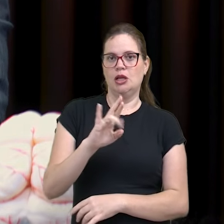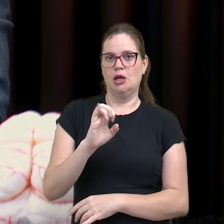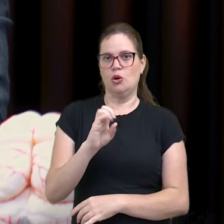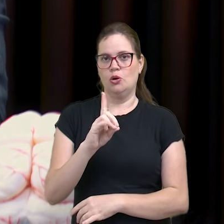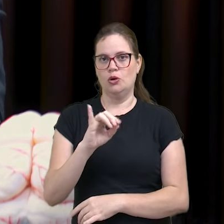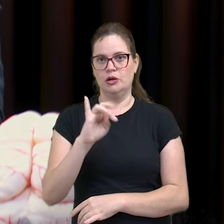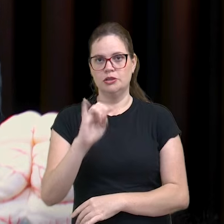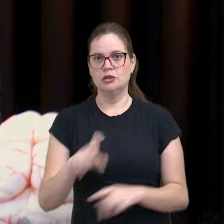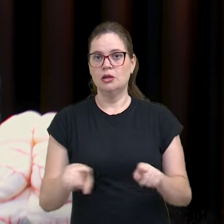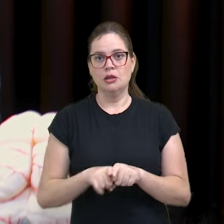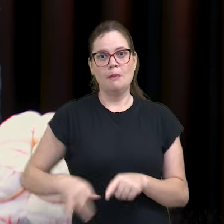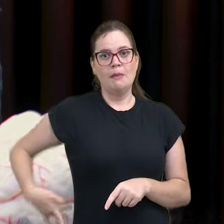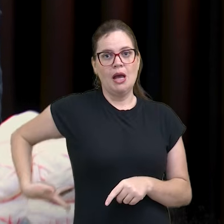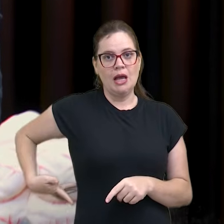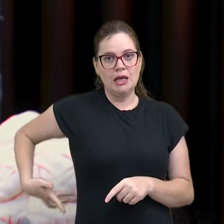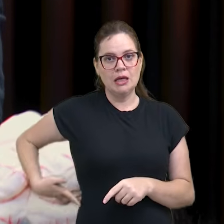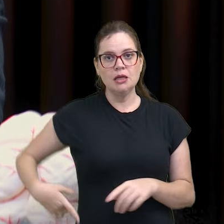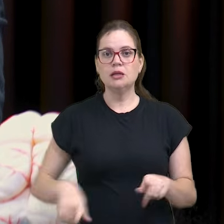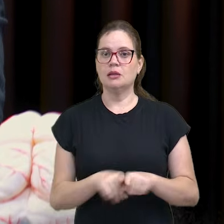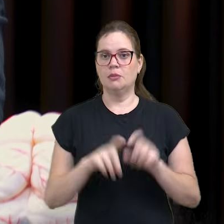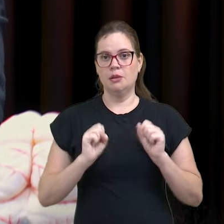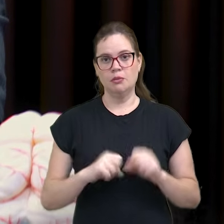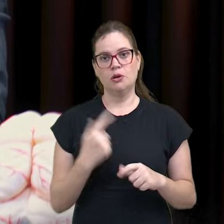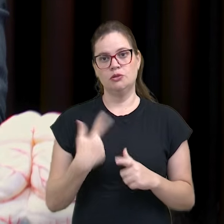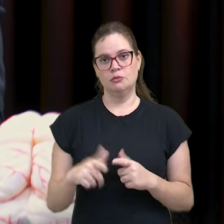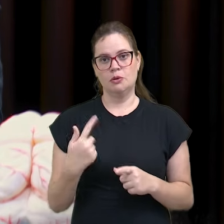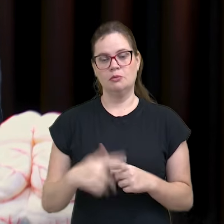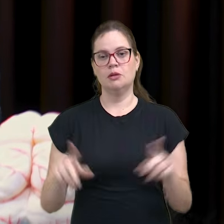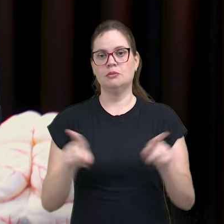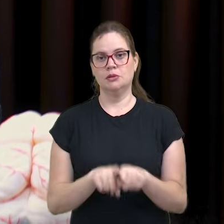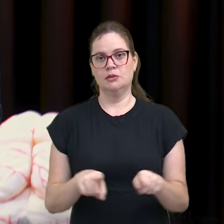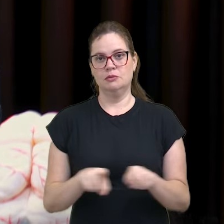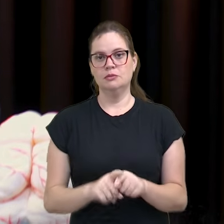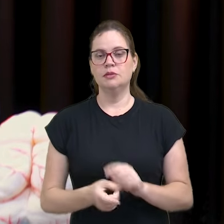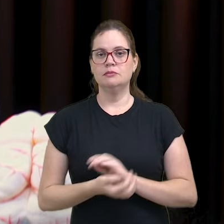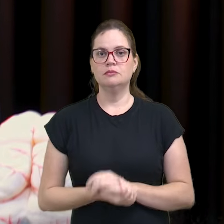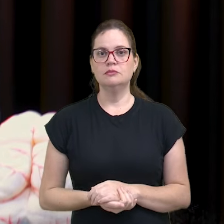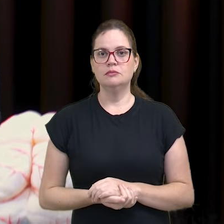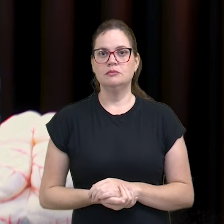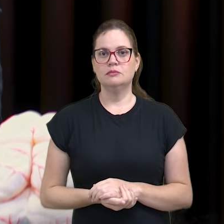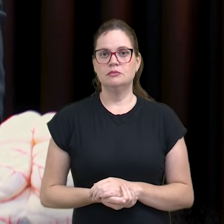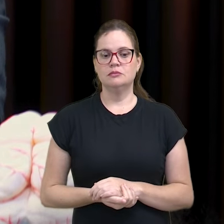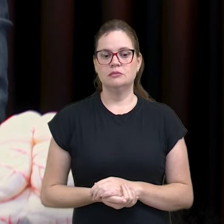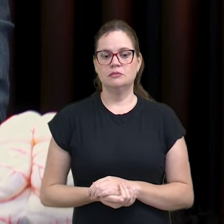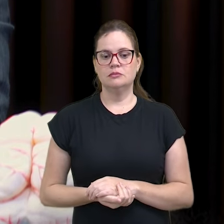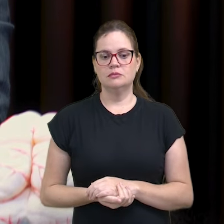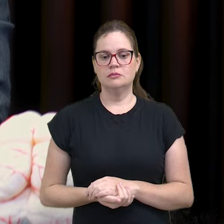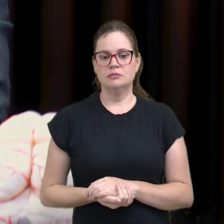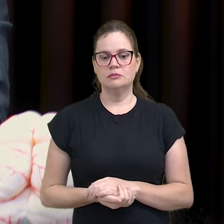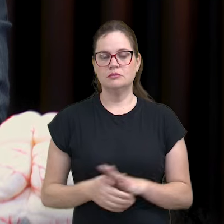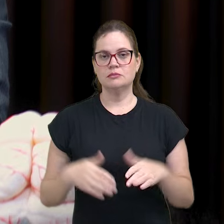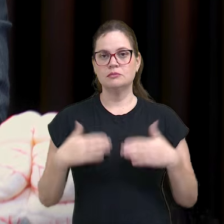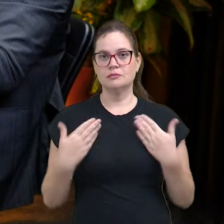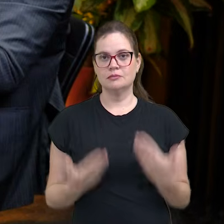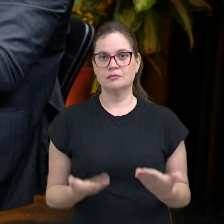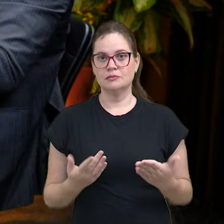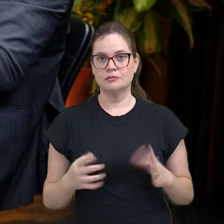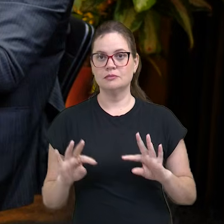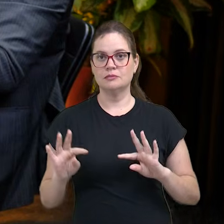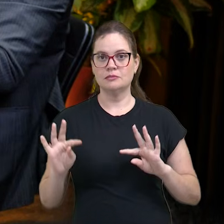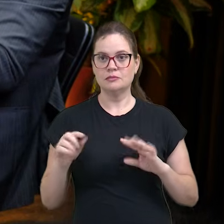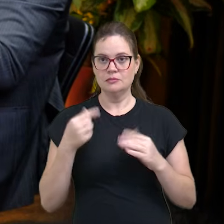com a tireoide, que também tem essa função, com os rins, com a suprarrenal, e